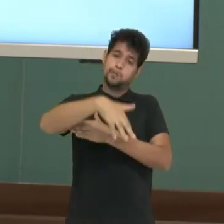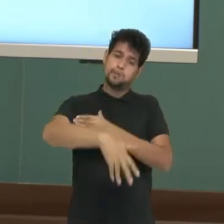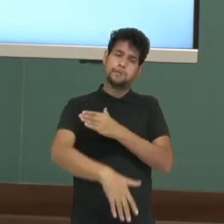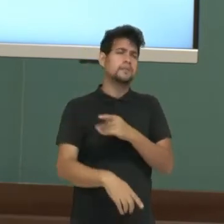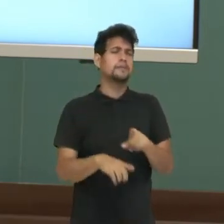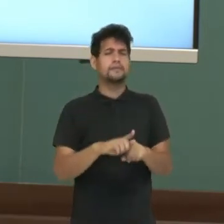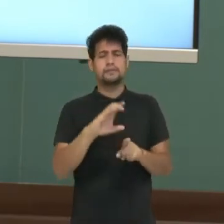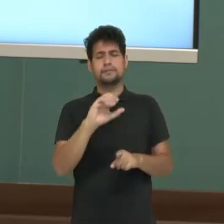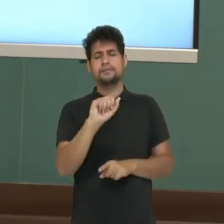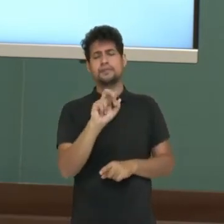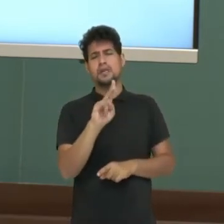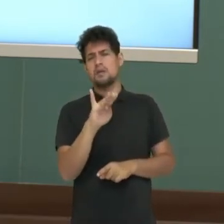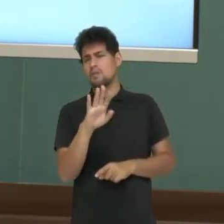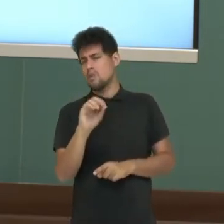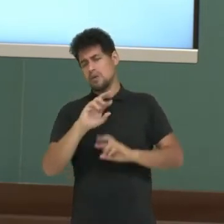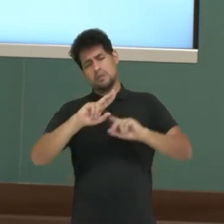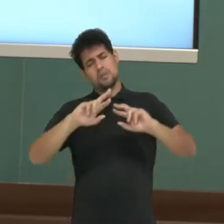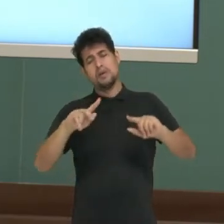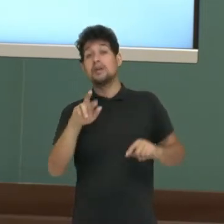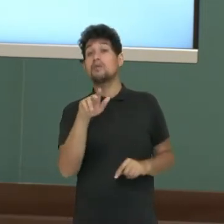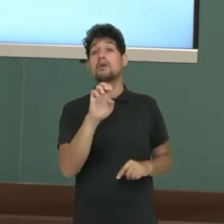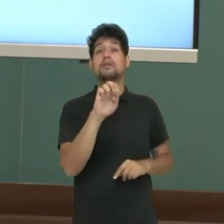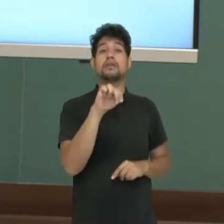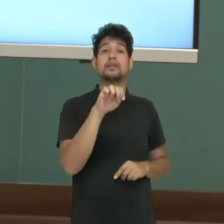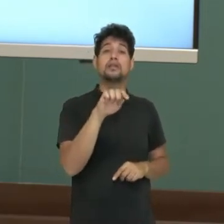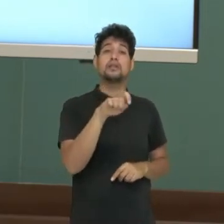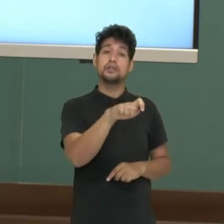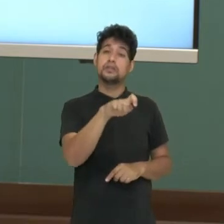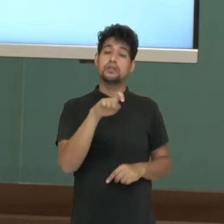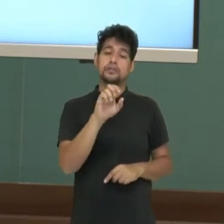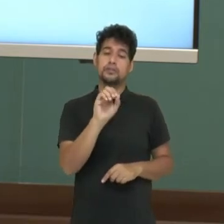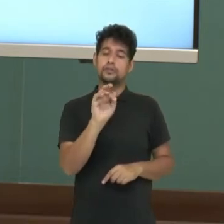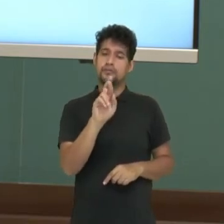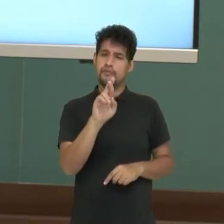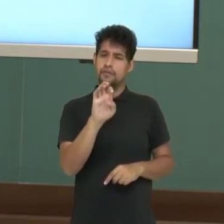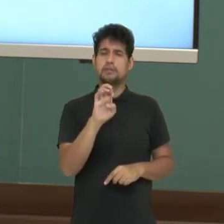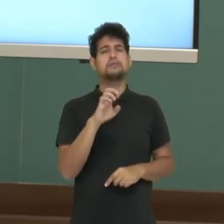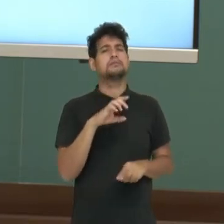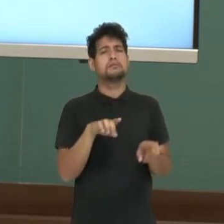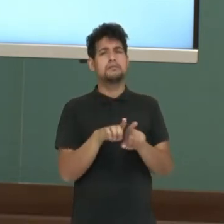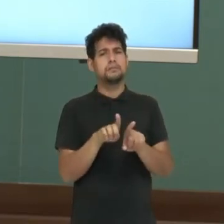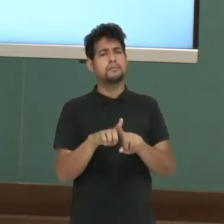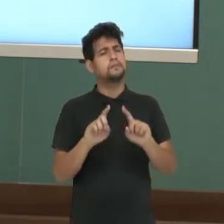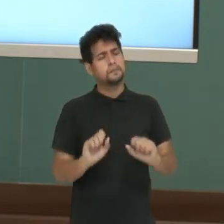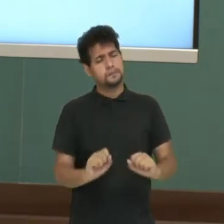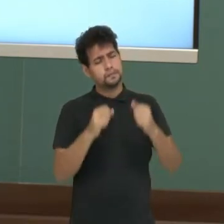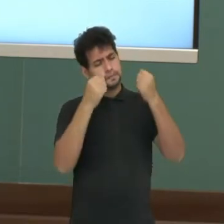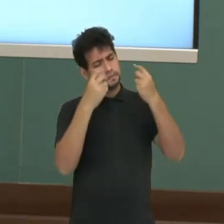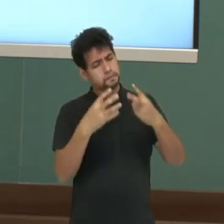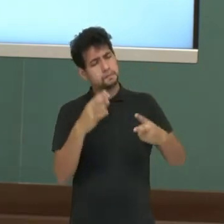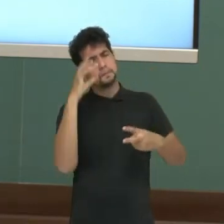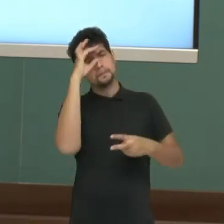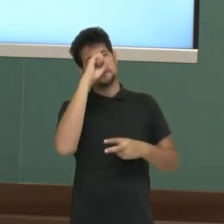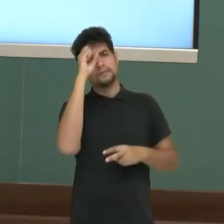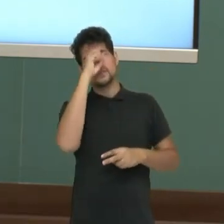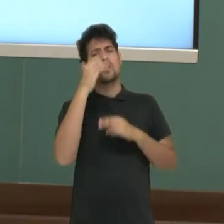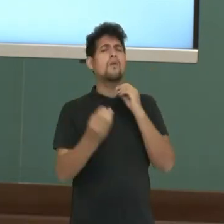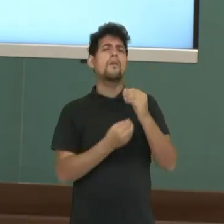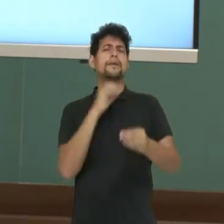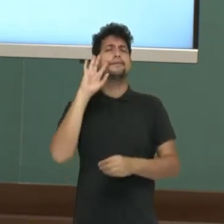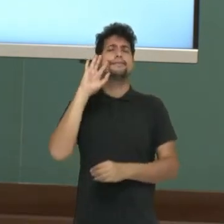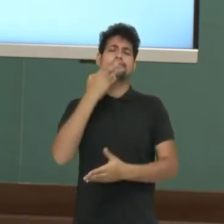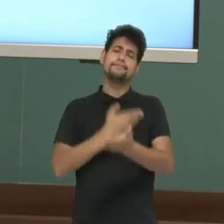de carbono e outros elementos como enxofre presentes ali naquelas colunas de gelo, dá para se saber o que aconteceu no passado do